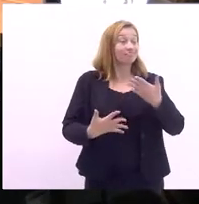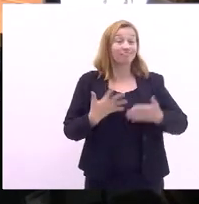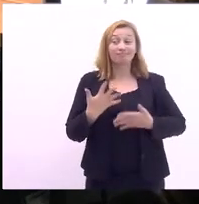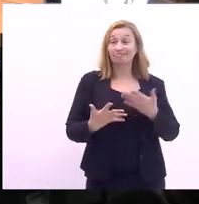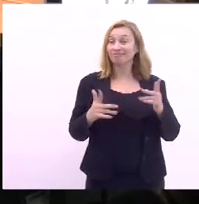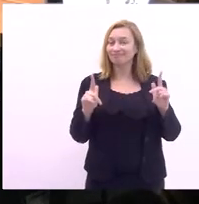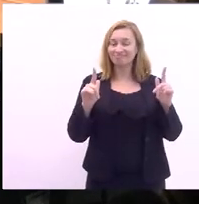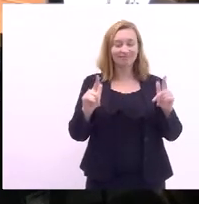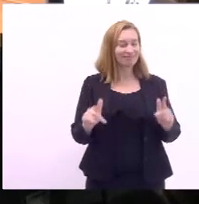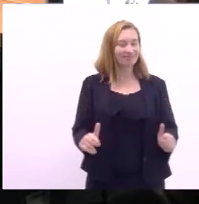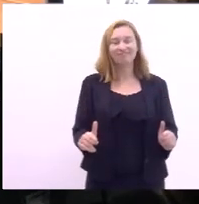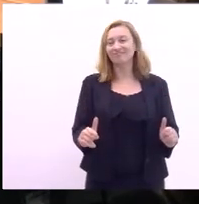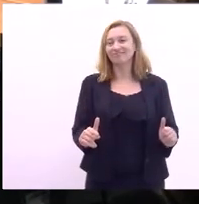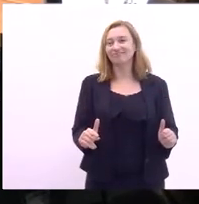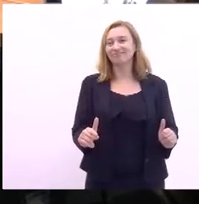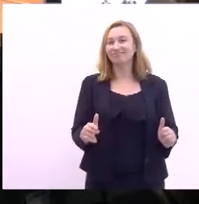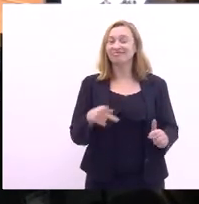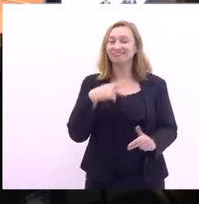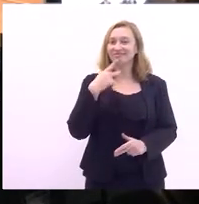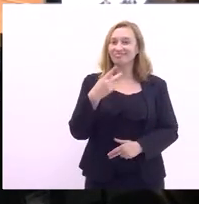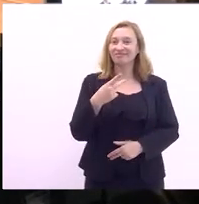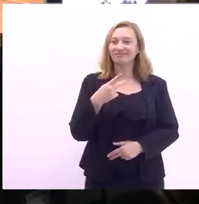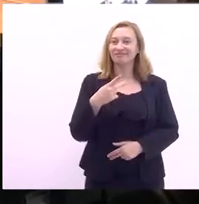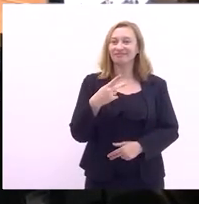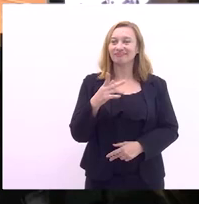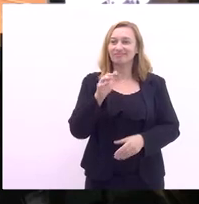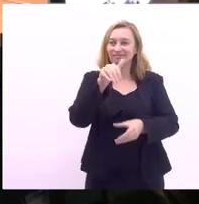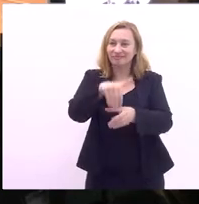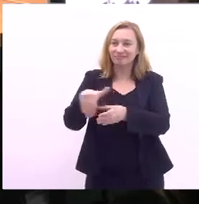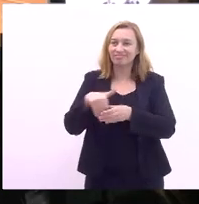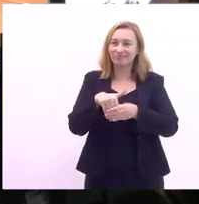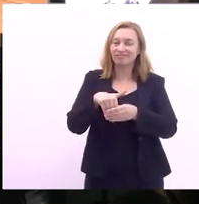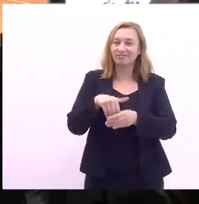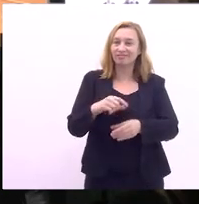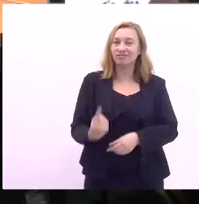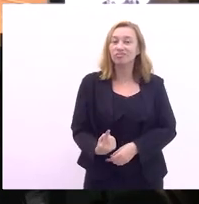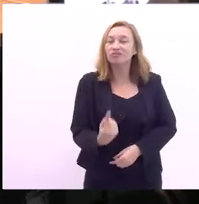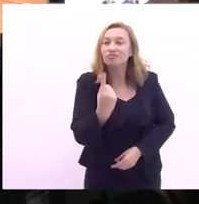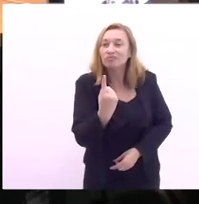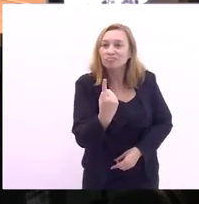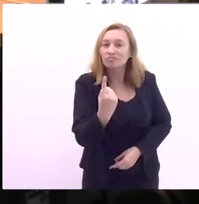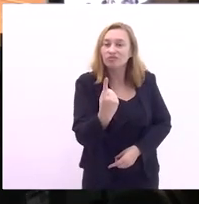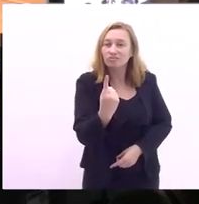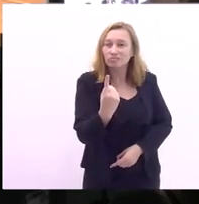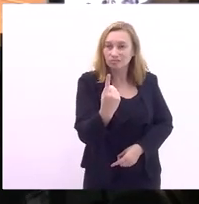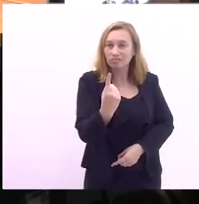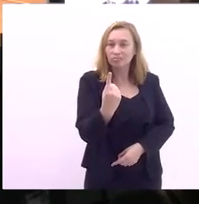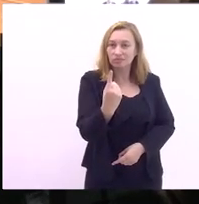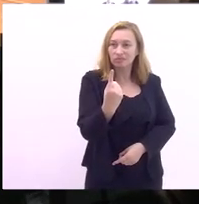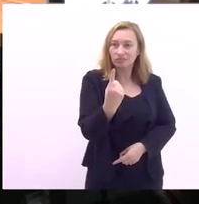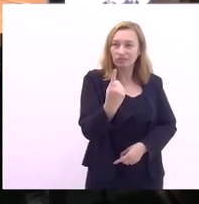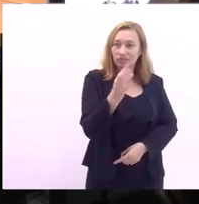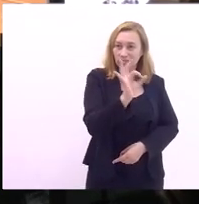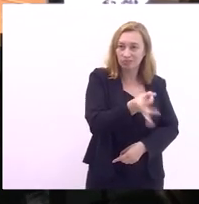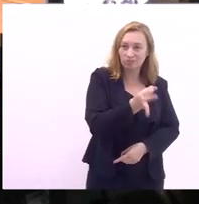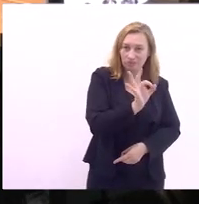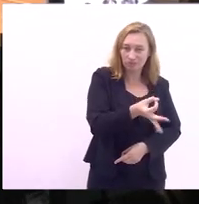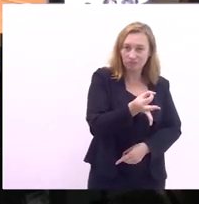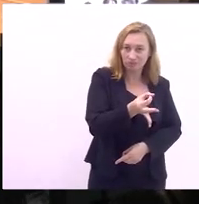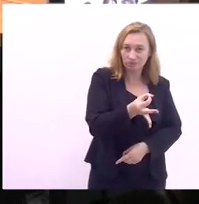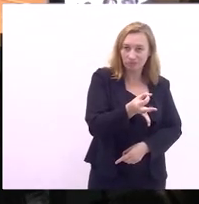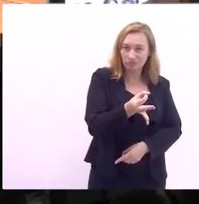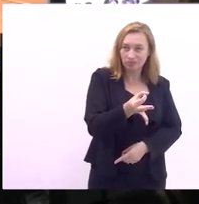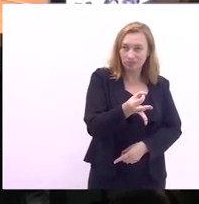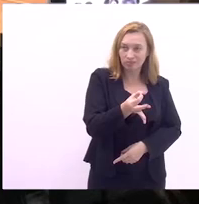com a mesma alegria, e ele dizia assim: o voto é a sua única arma, bota o seu voto na mão. O voto é a sua única